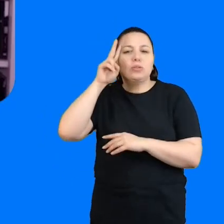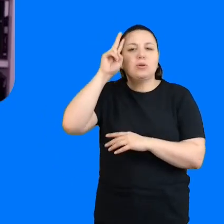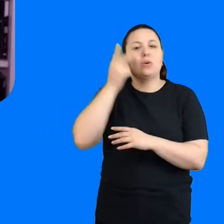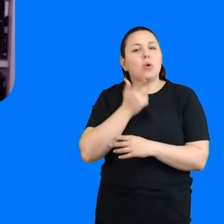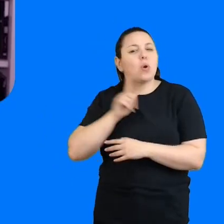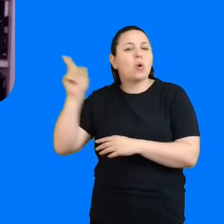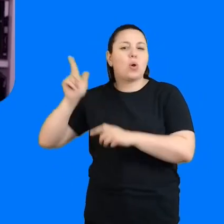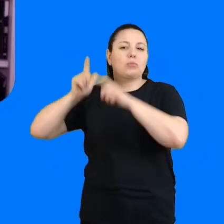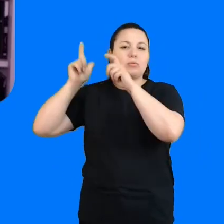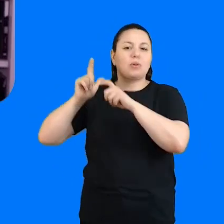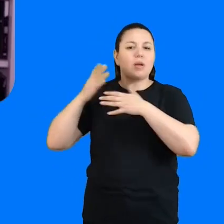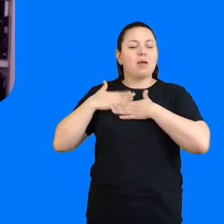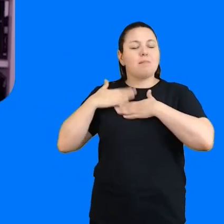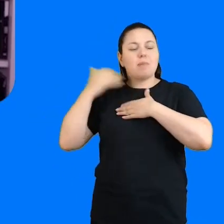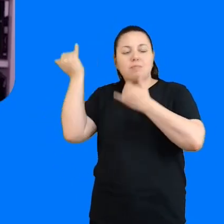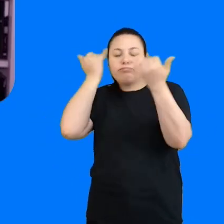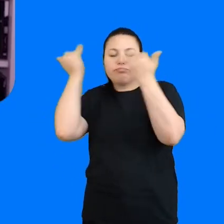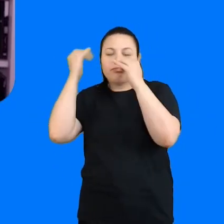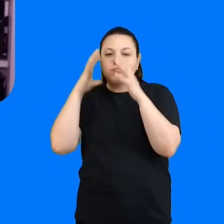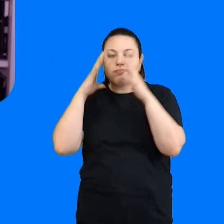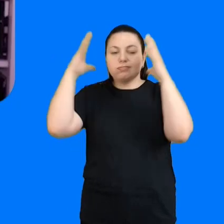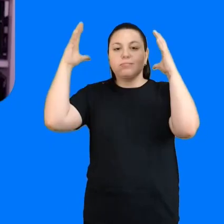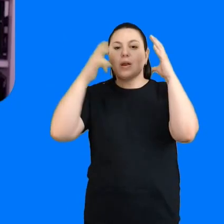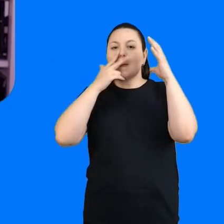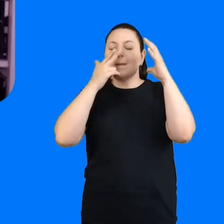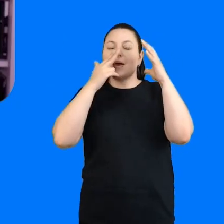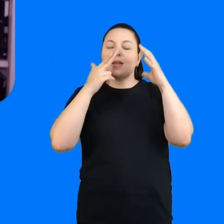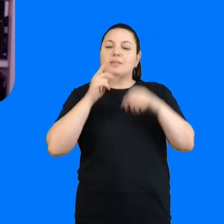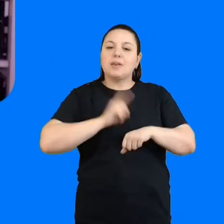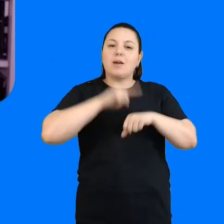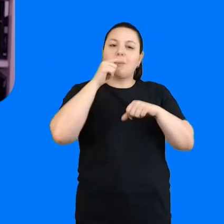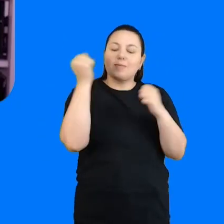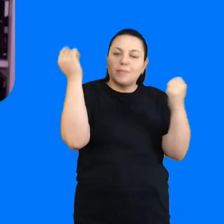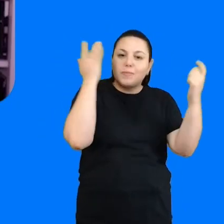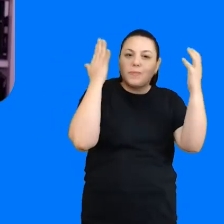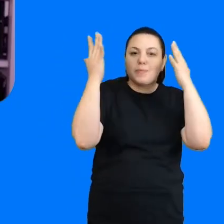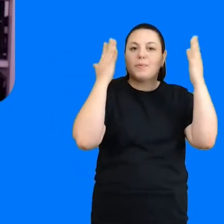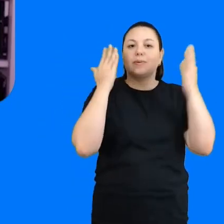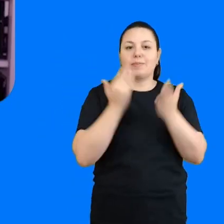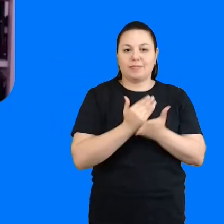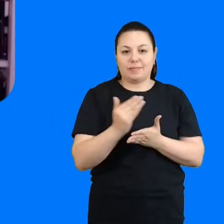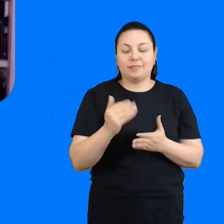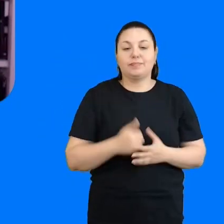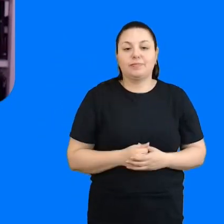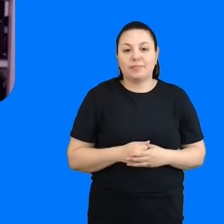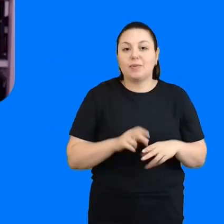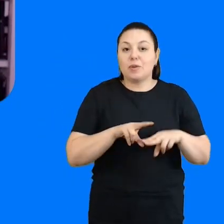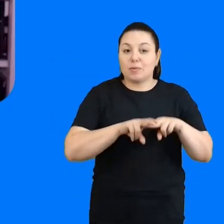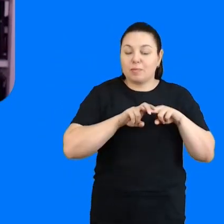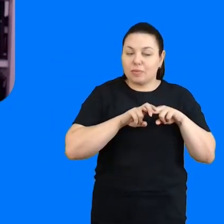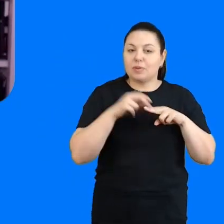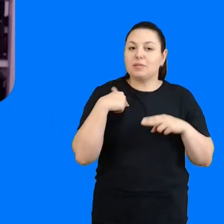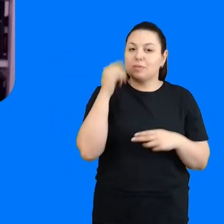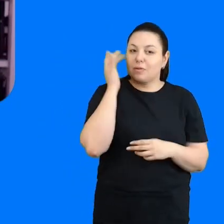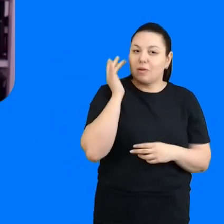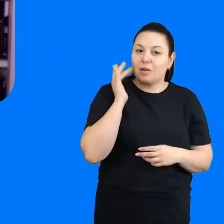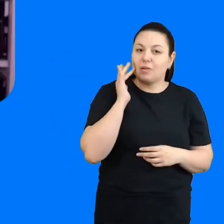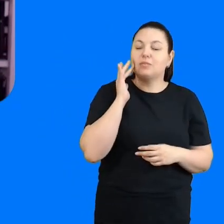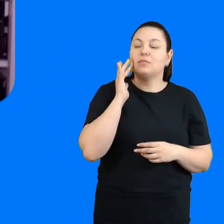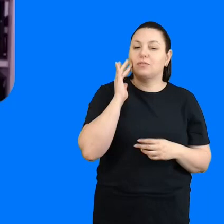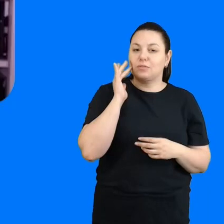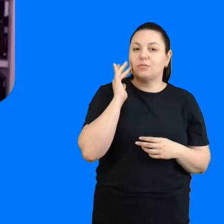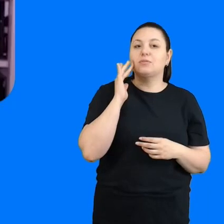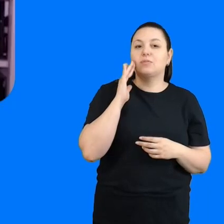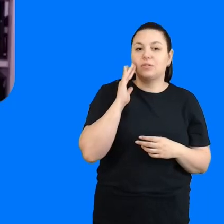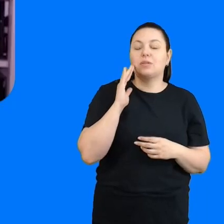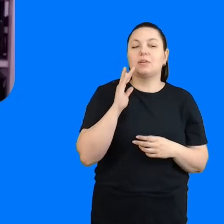vem-nos a informação, vem-nos a inspiração ali. Então, por isso que eu acho que se diz que não se conta duas histórias da mesma